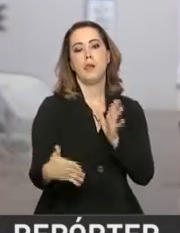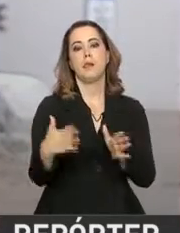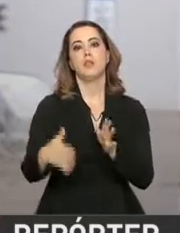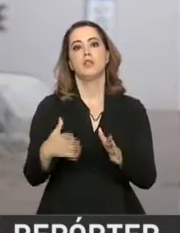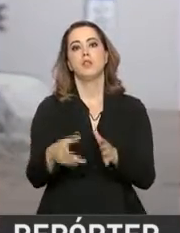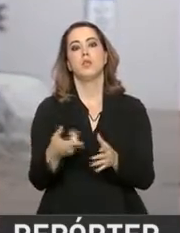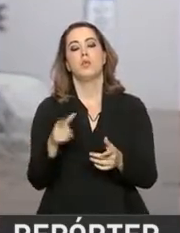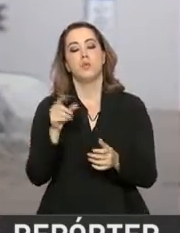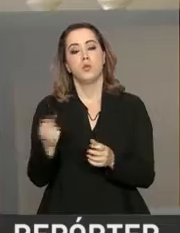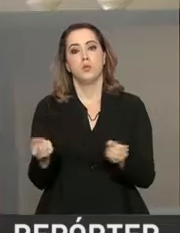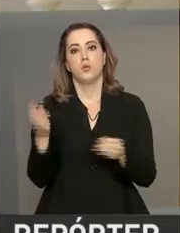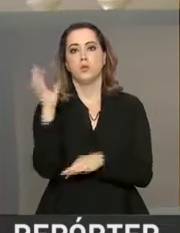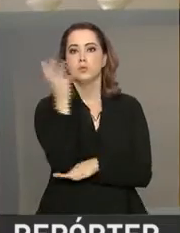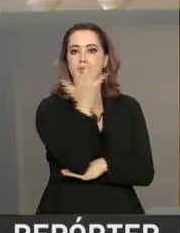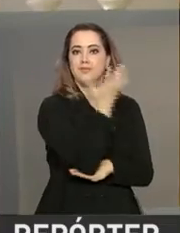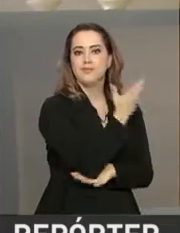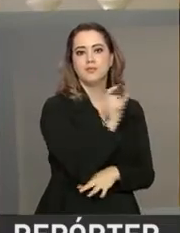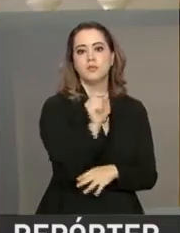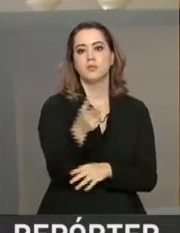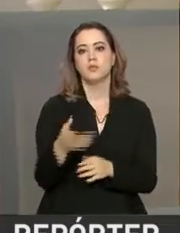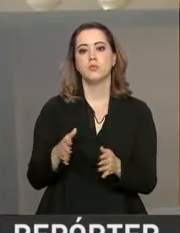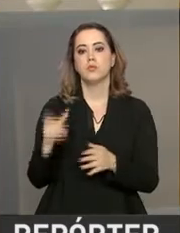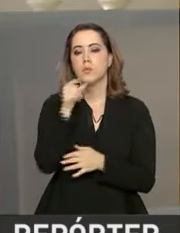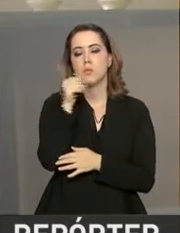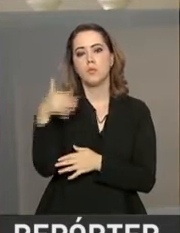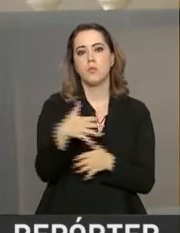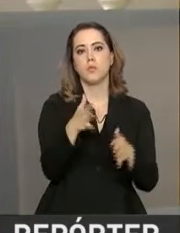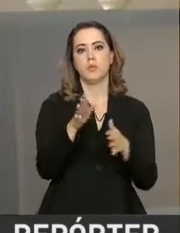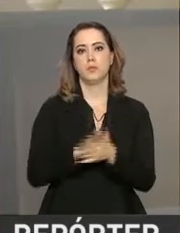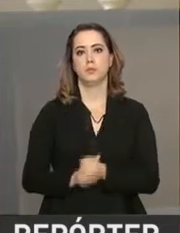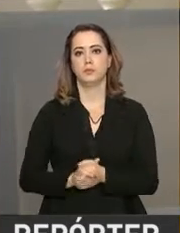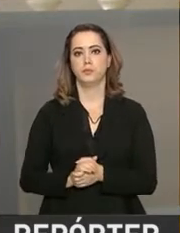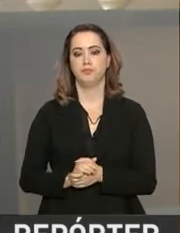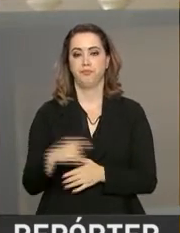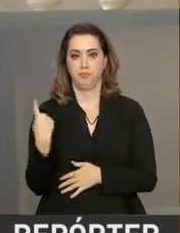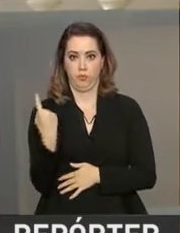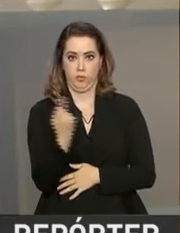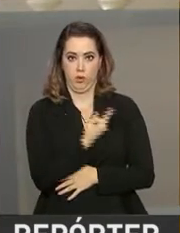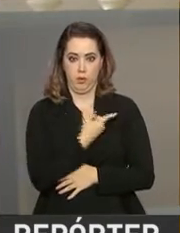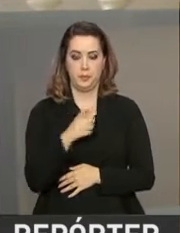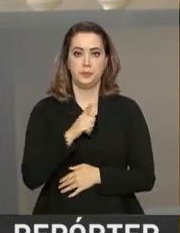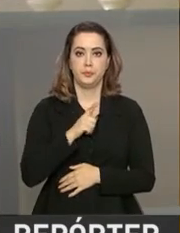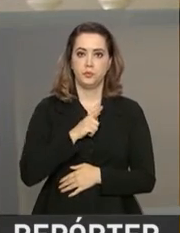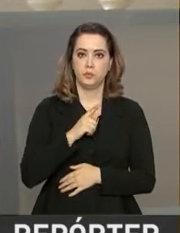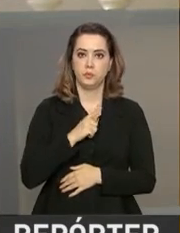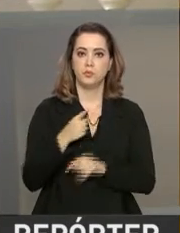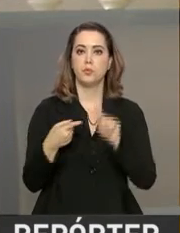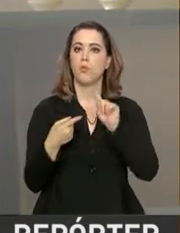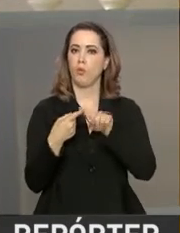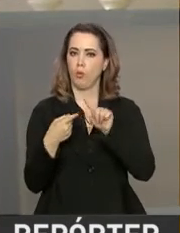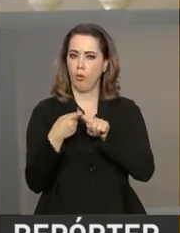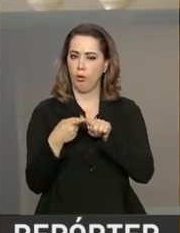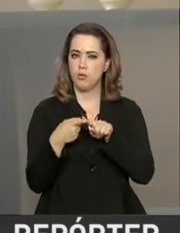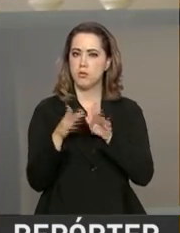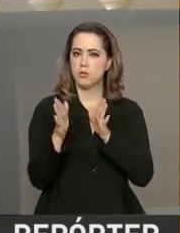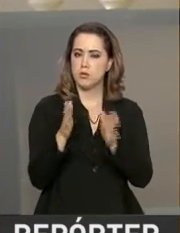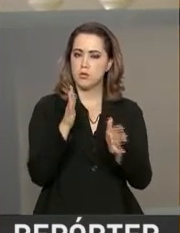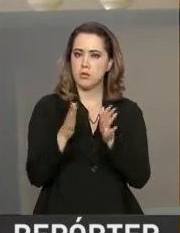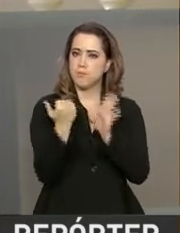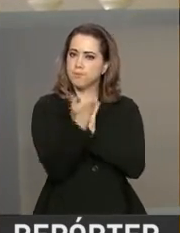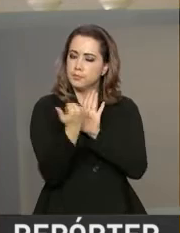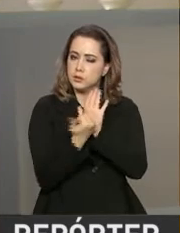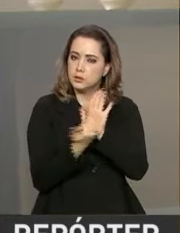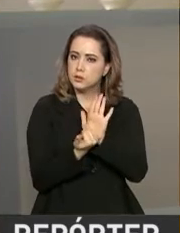de encostas nós trabalhamos com duas frentes a primeira a curto prazo que são as